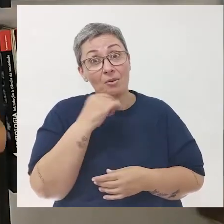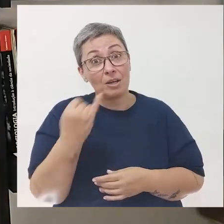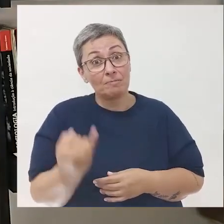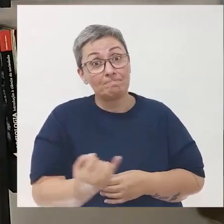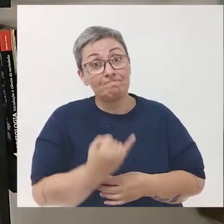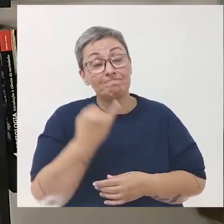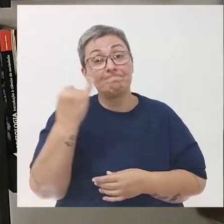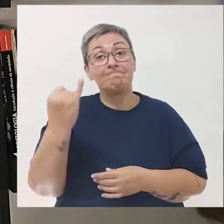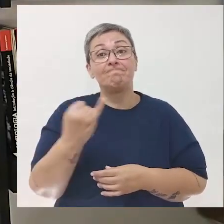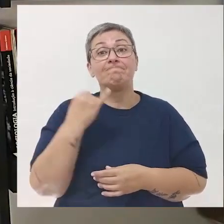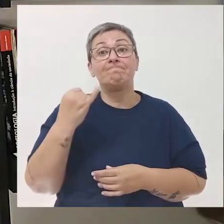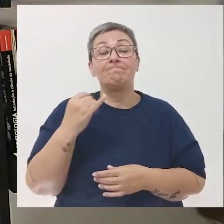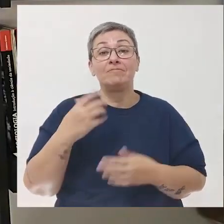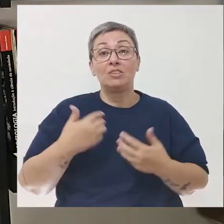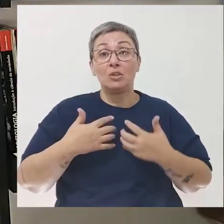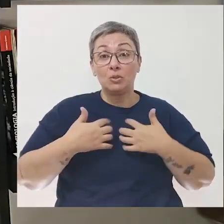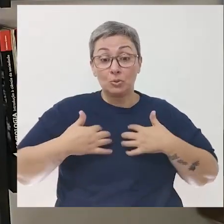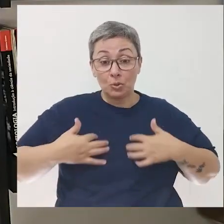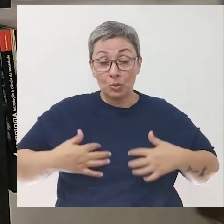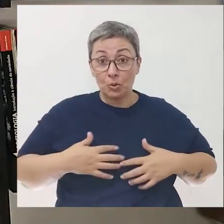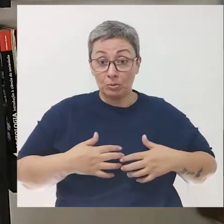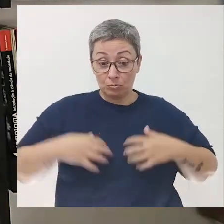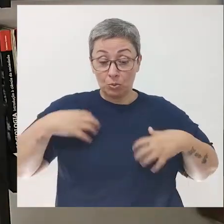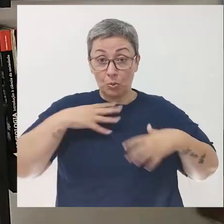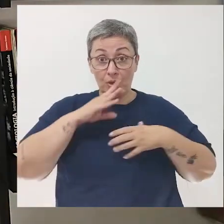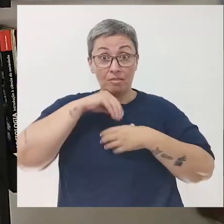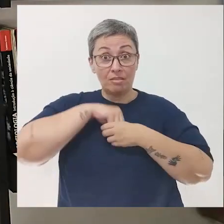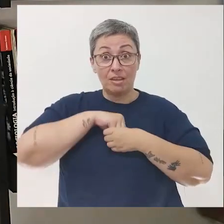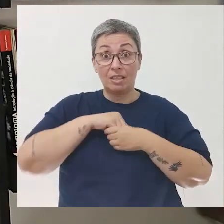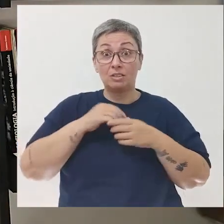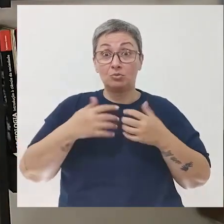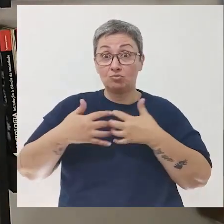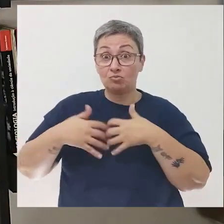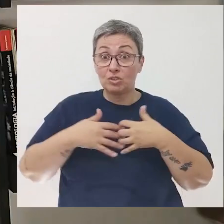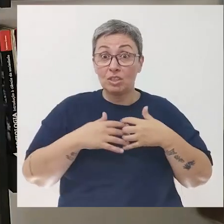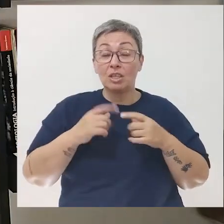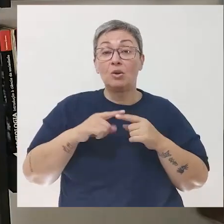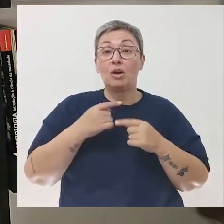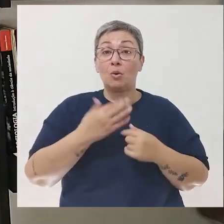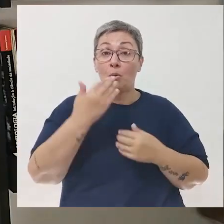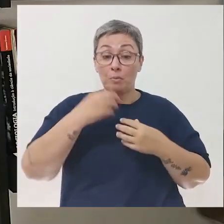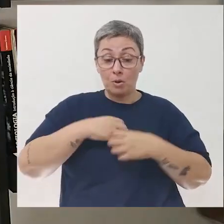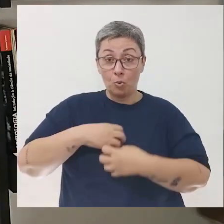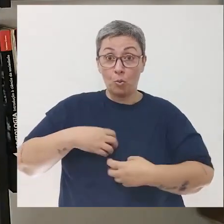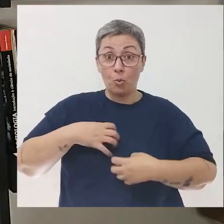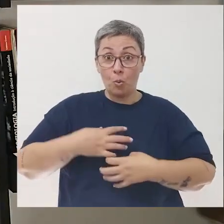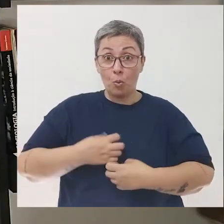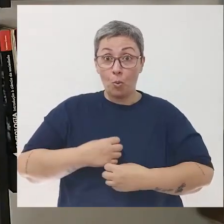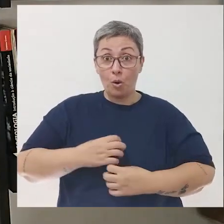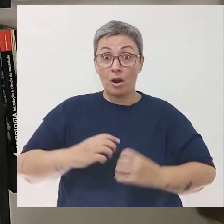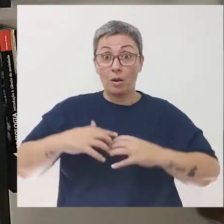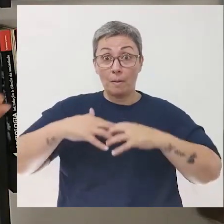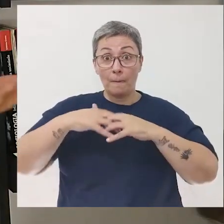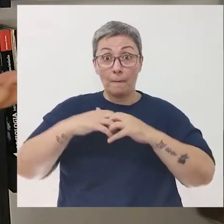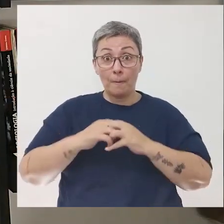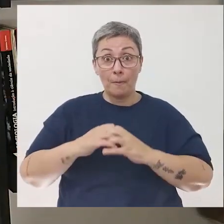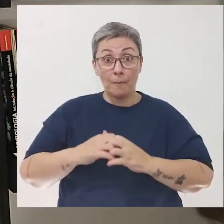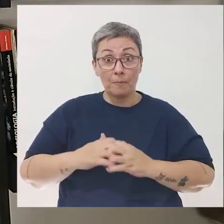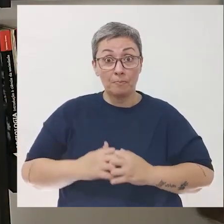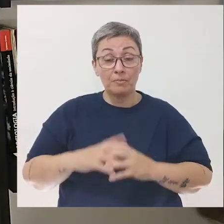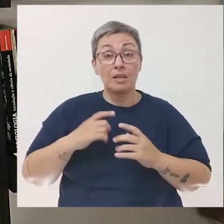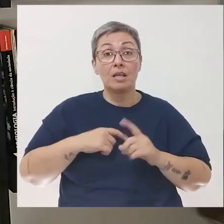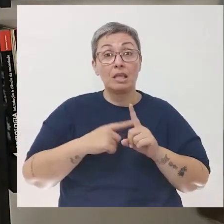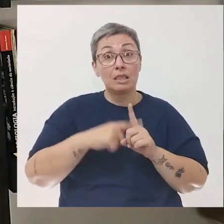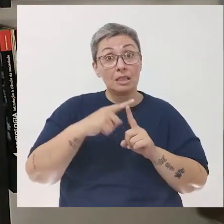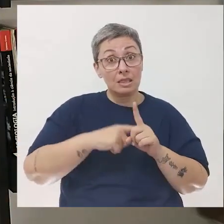ela é importante para o funcionamento dos nossos órgãos. Ajuda na digestão e para regular a temperatura do